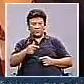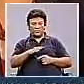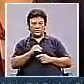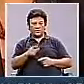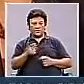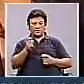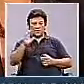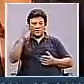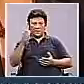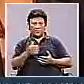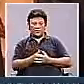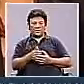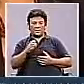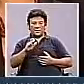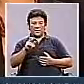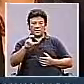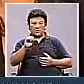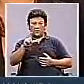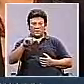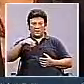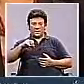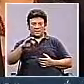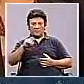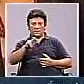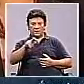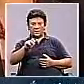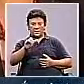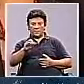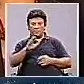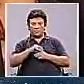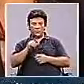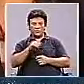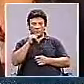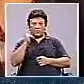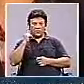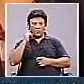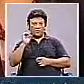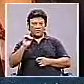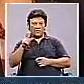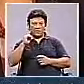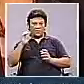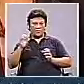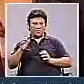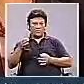devido ao mau tempo. Carolina Ferreira, por esse motivo ainda não se ouve também por aí o barulho dos motores.